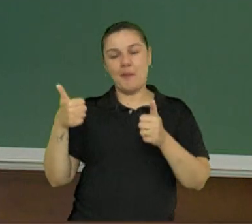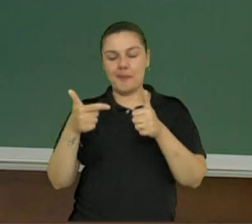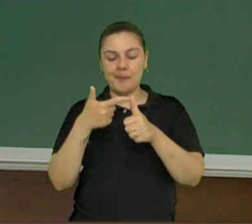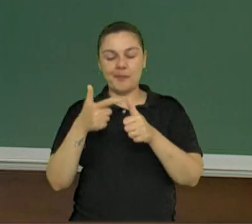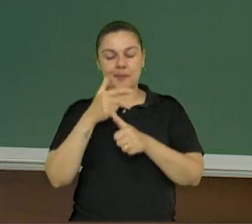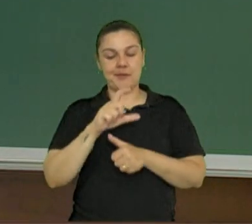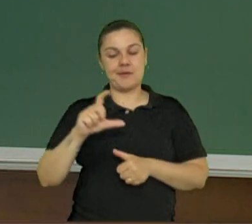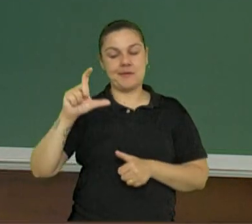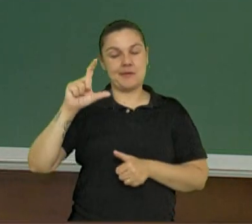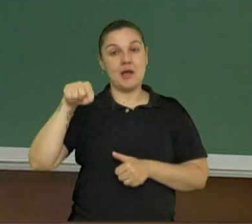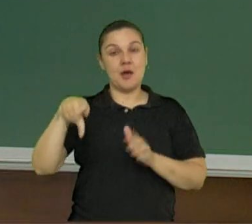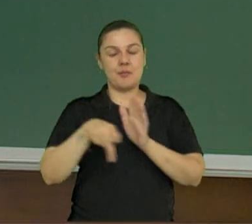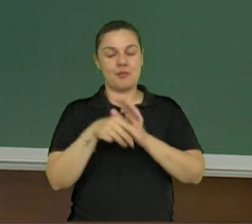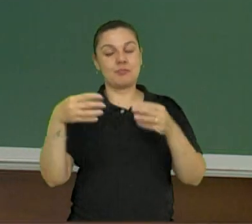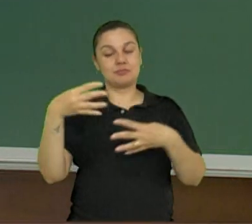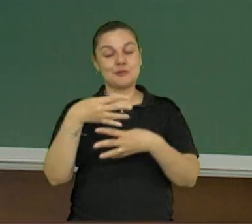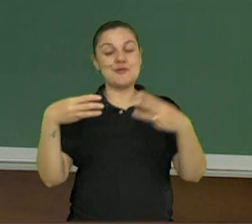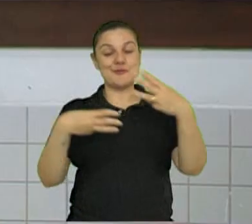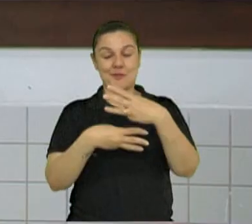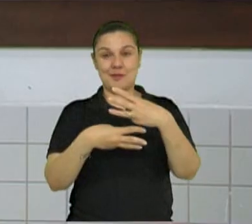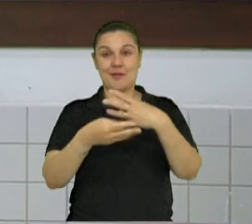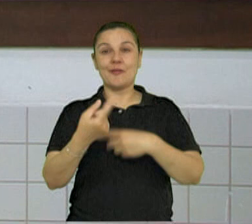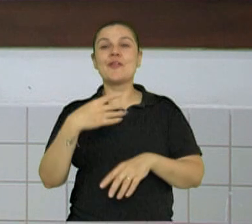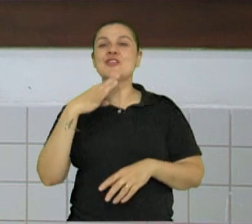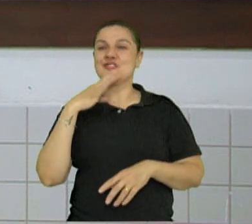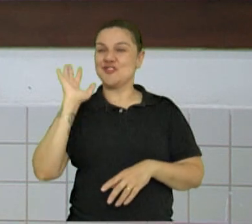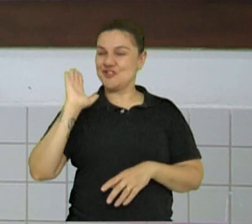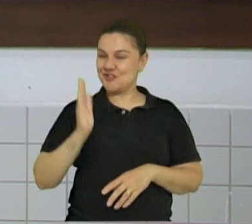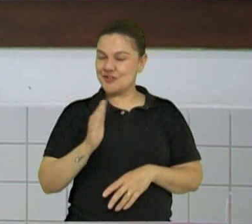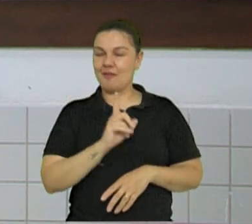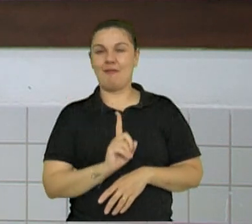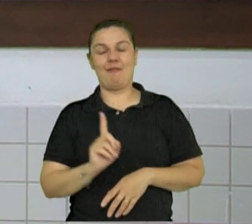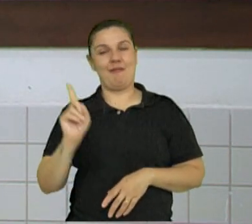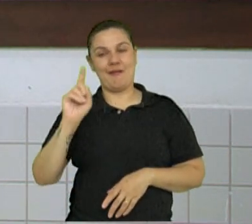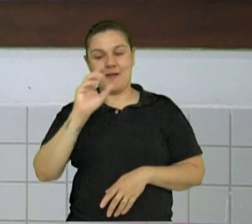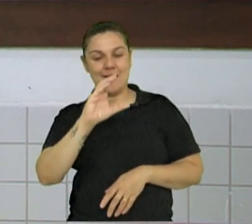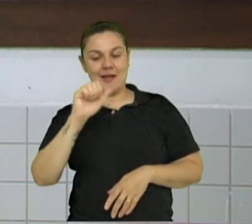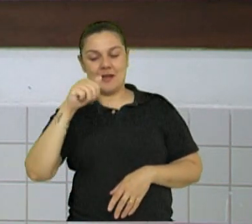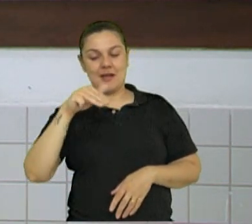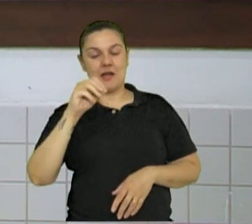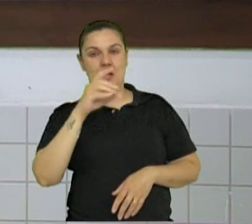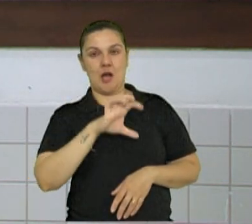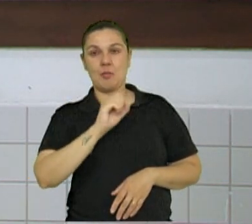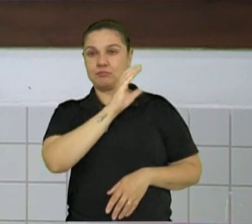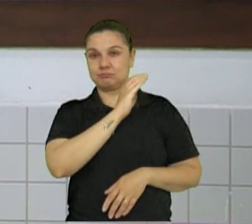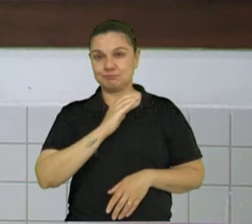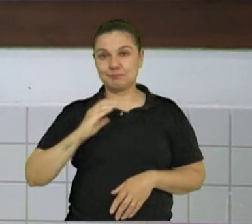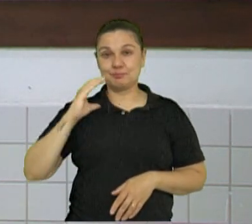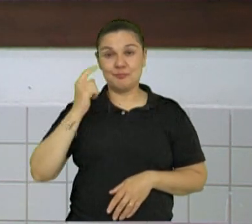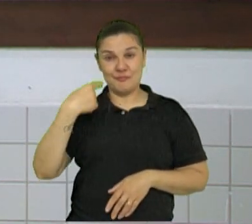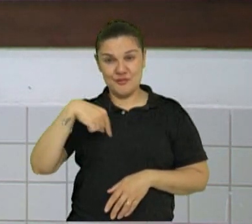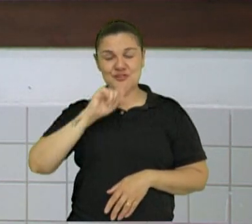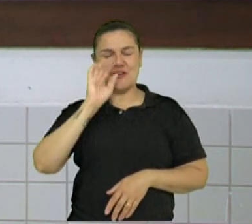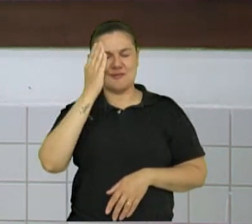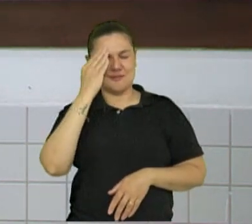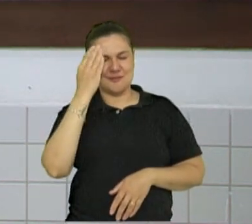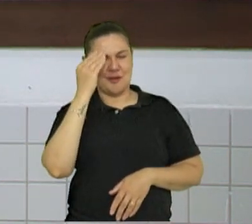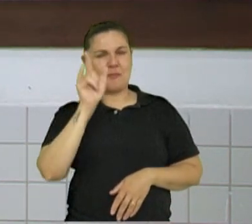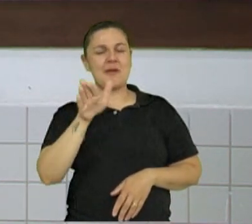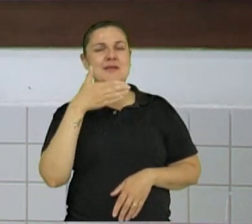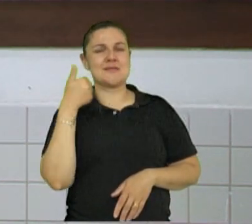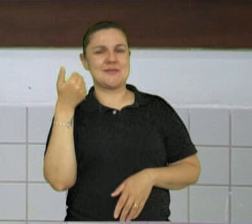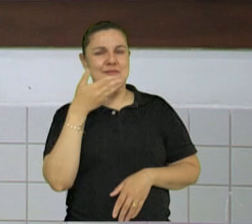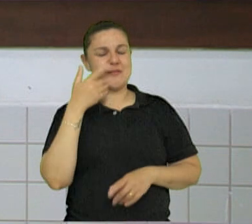estrofe. É um soneto de quem? Do Camões, que nós já trabalhamos em aula anterior, então vai ficar mais fácil ainda para